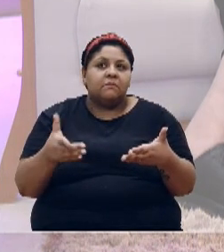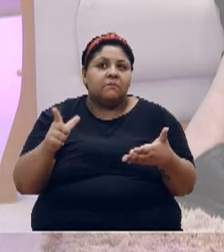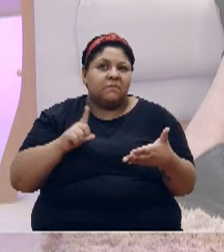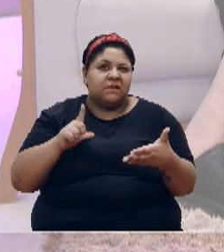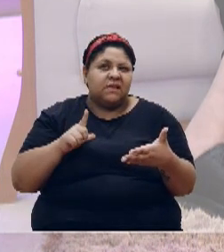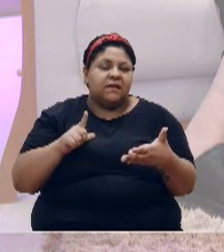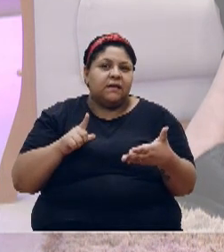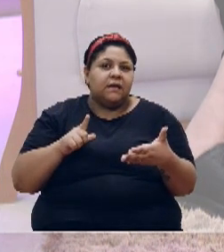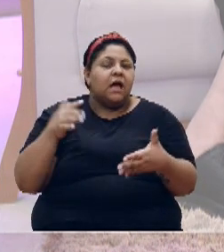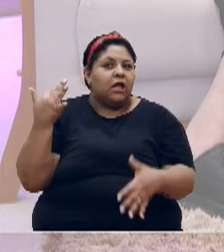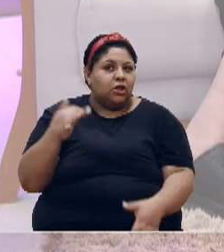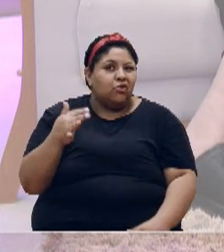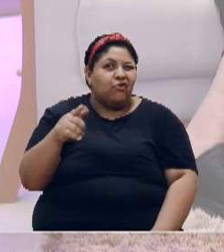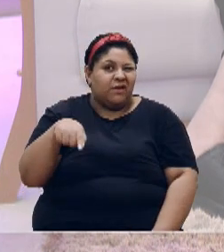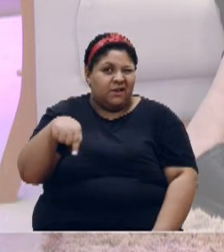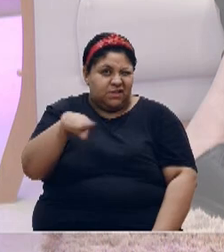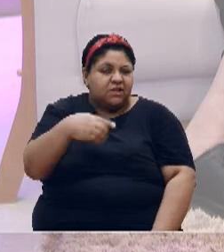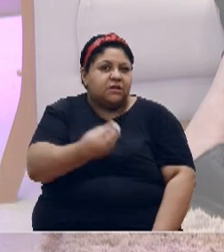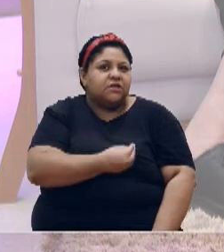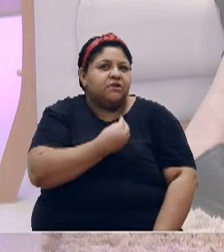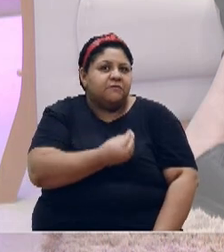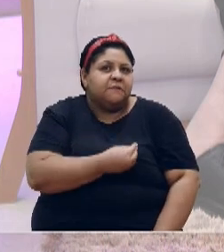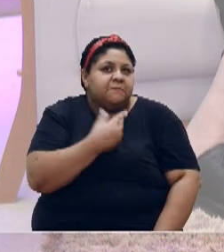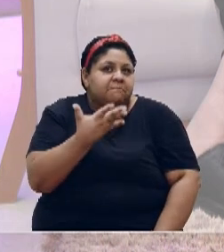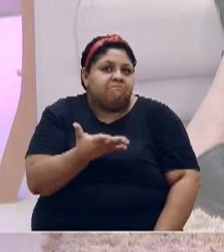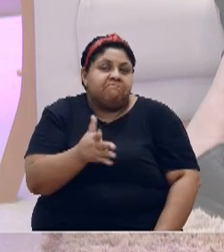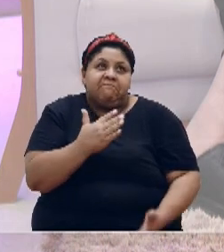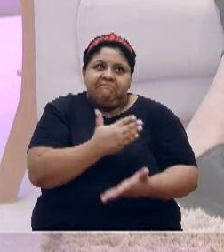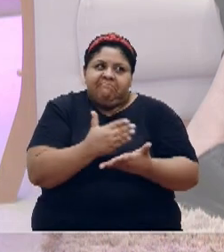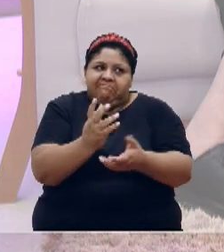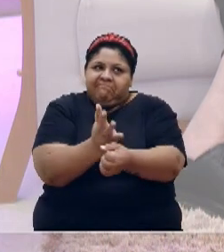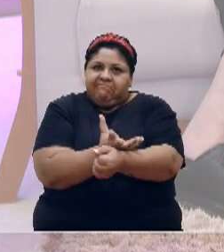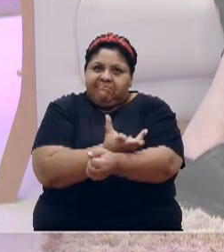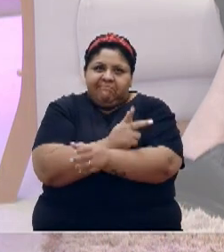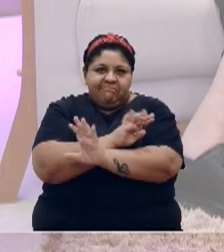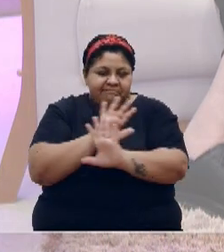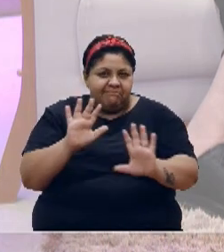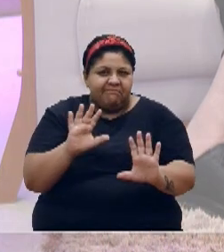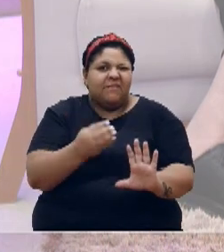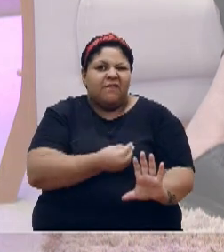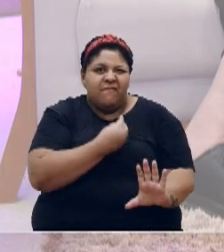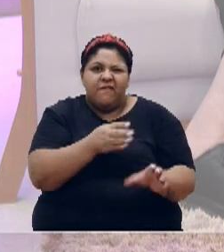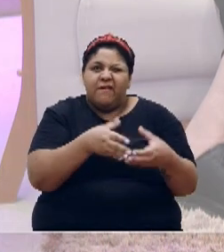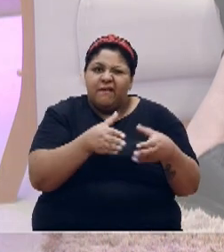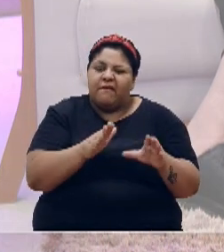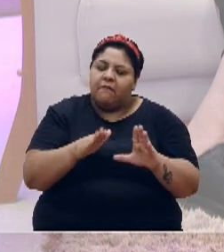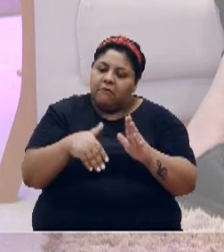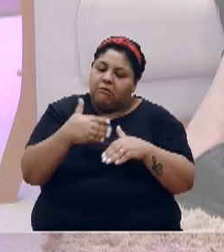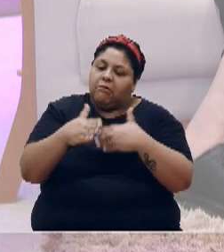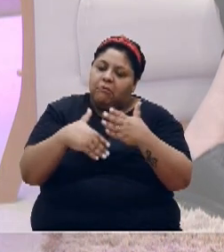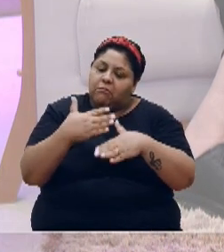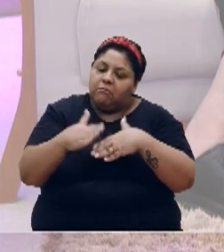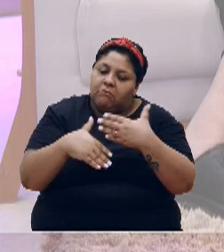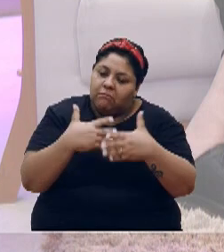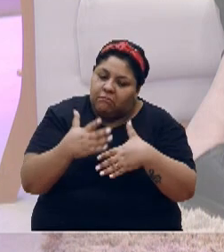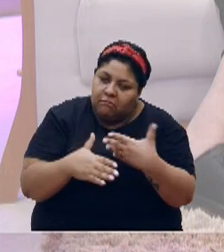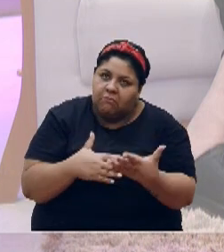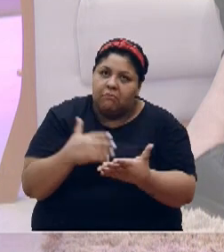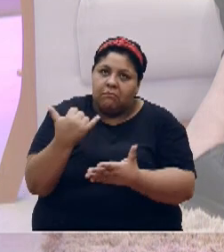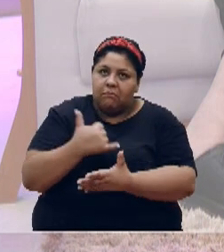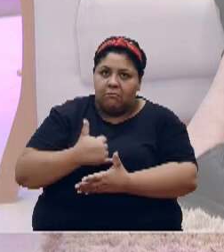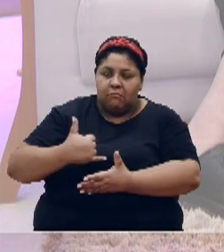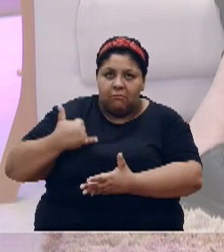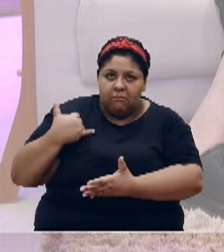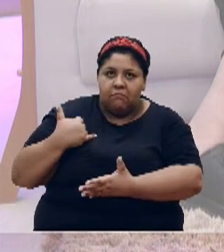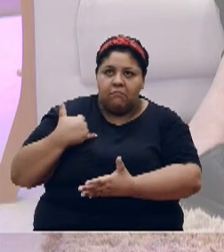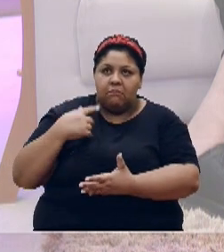gente vive, eu tava aí com a Bianca conversando antes que a gente sobrevive e vai andando e vai seguindo para honrar, né, as nossas